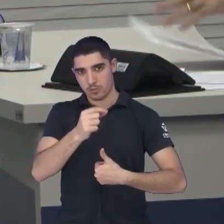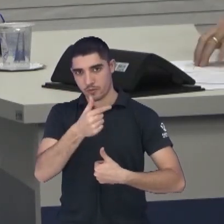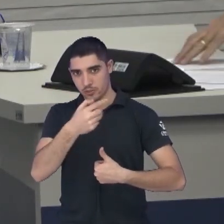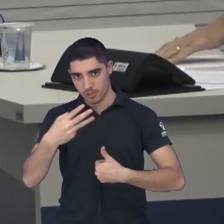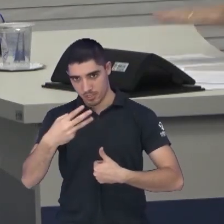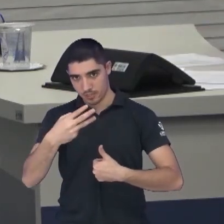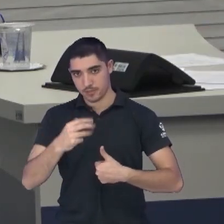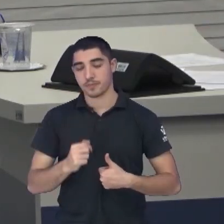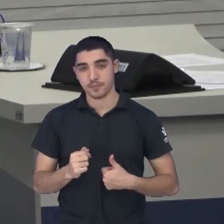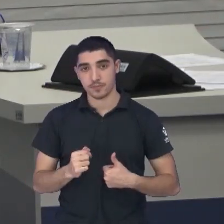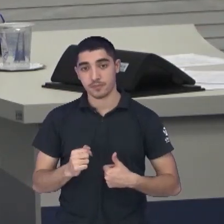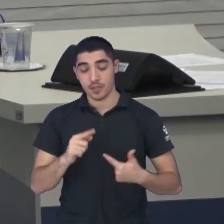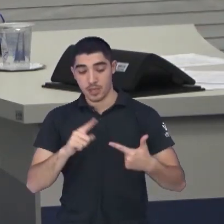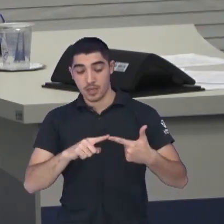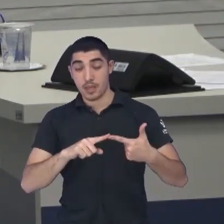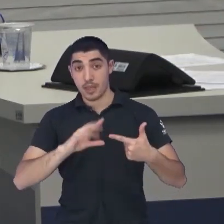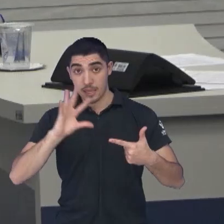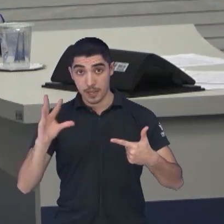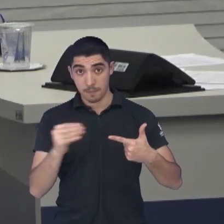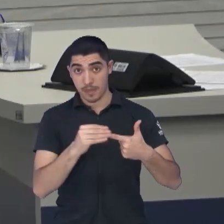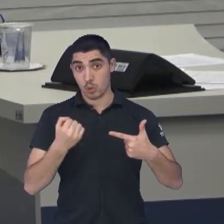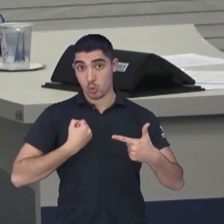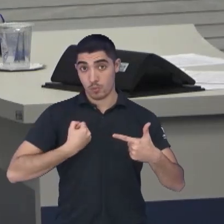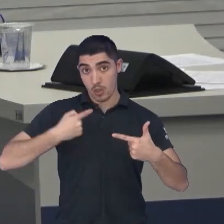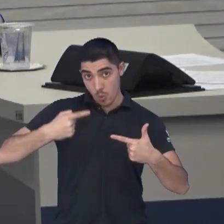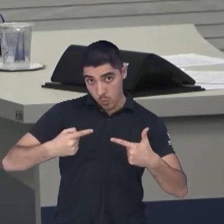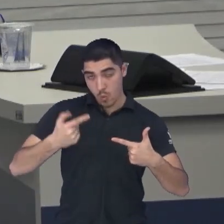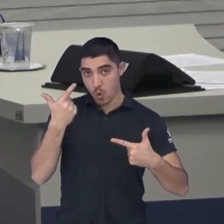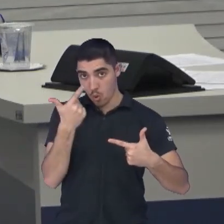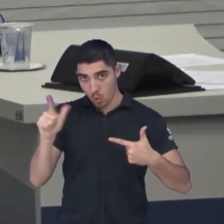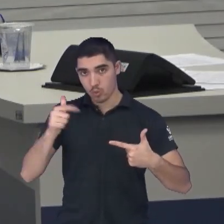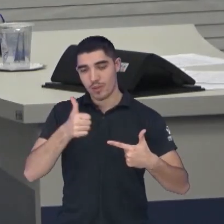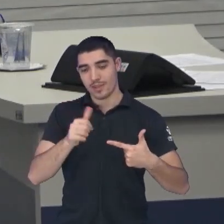5322/2023, emenda número 1 ao processo